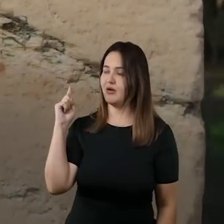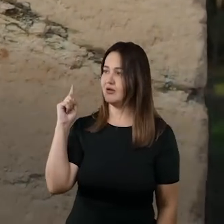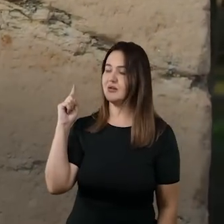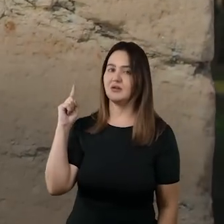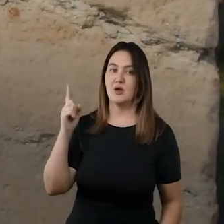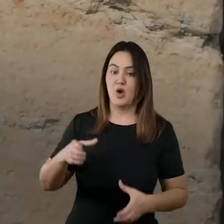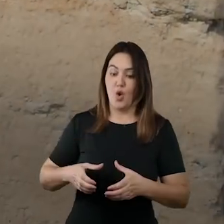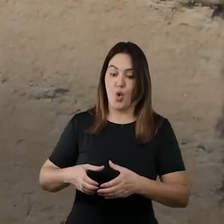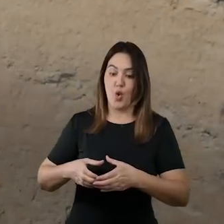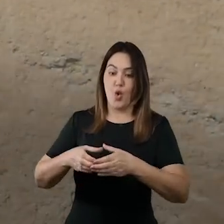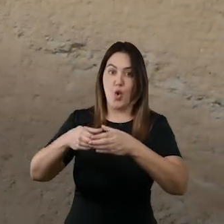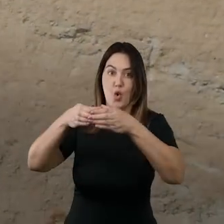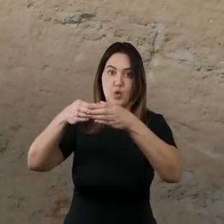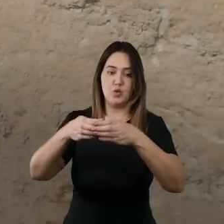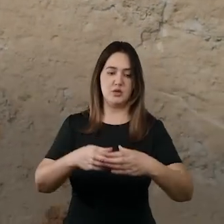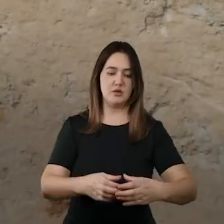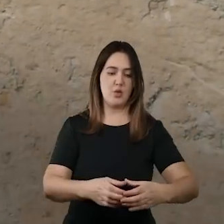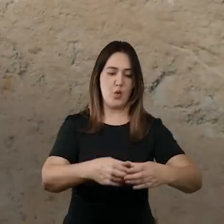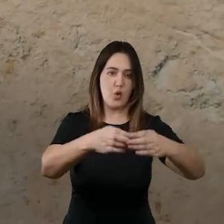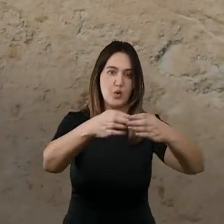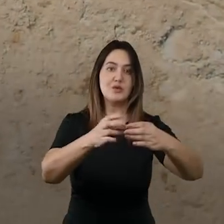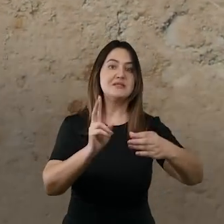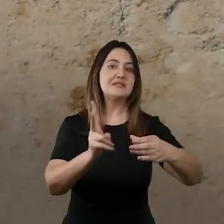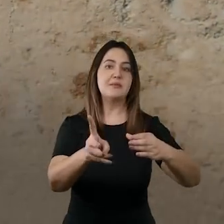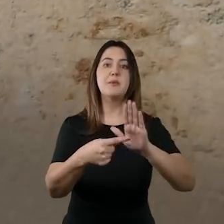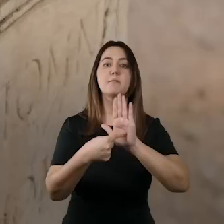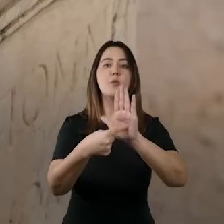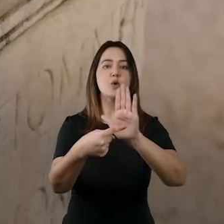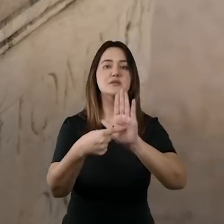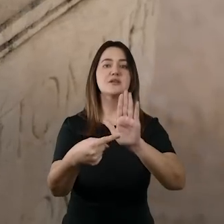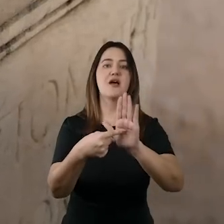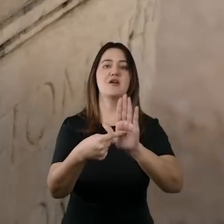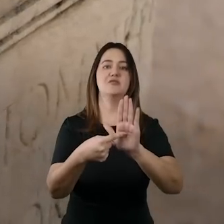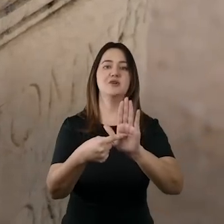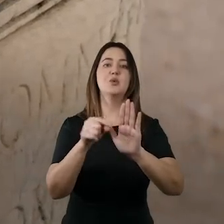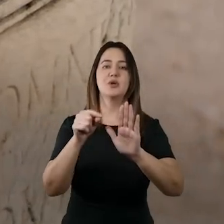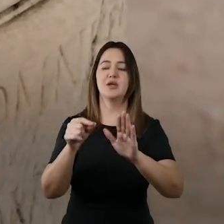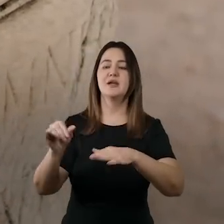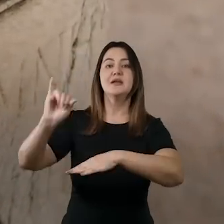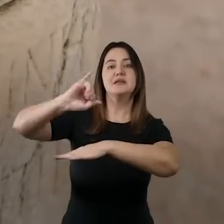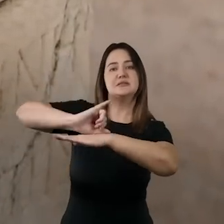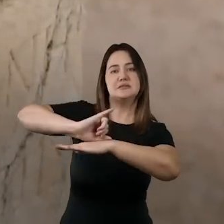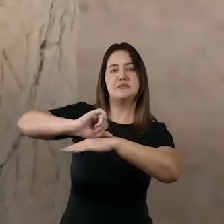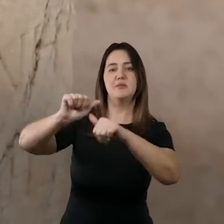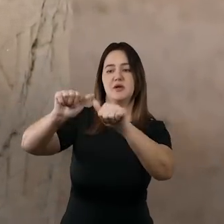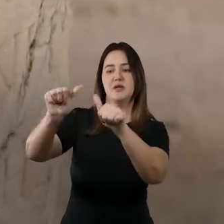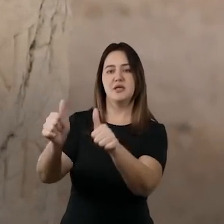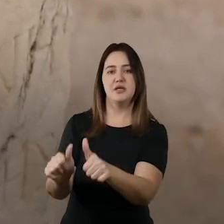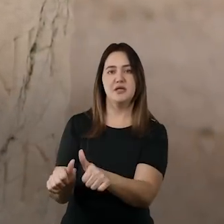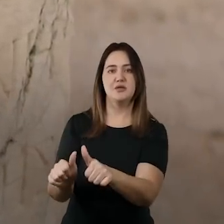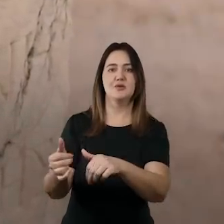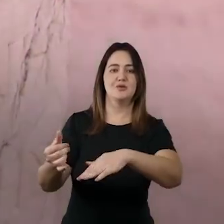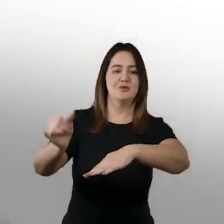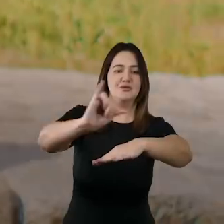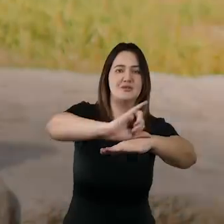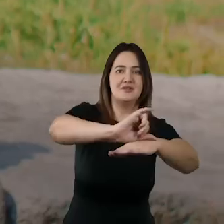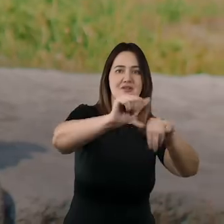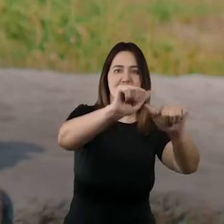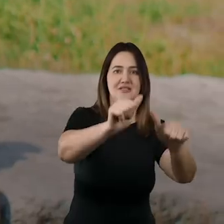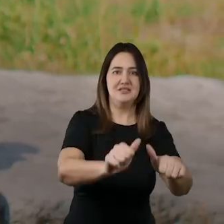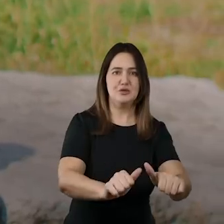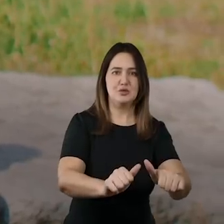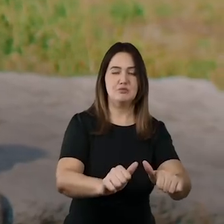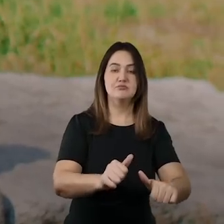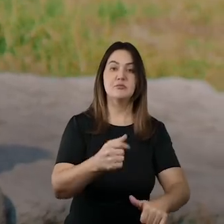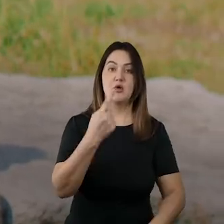colunas marcavam o ambiente, sempre intercalado por essas imagens e altares que Pausânias mencionou. Aqui